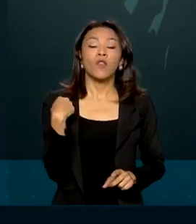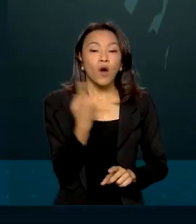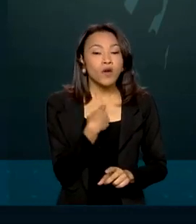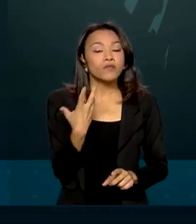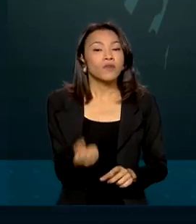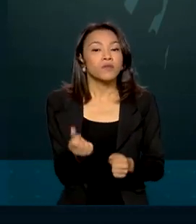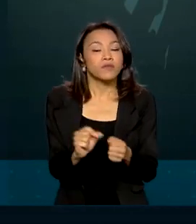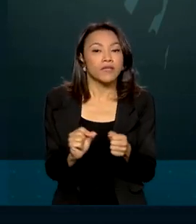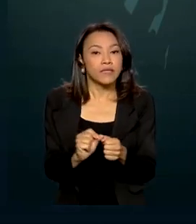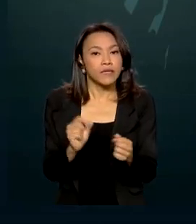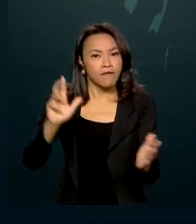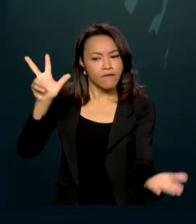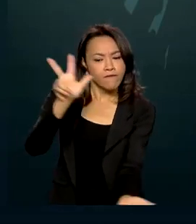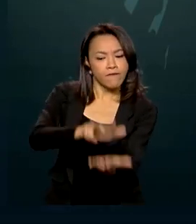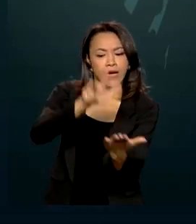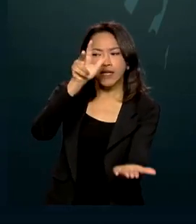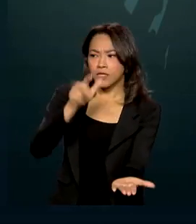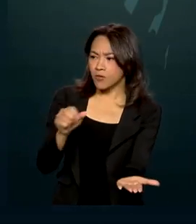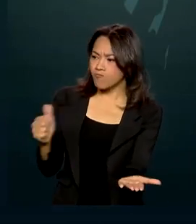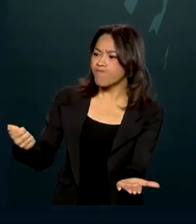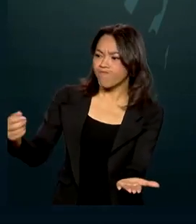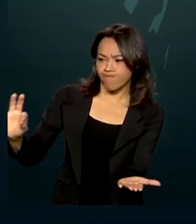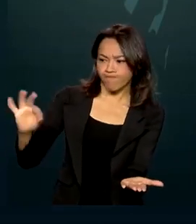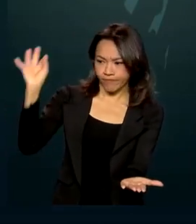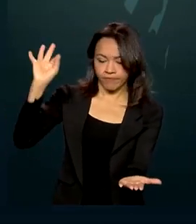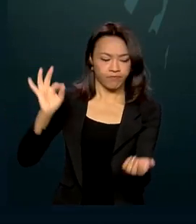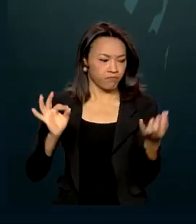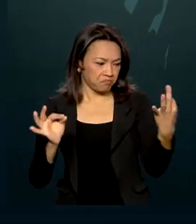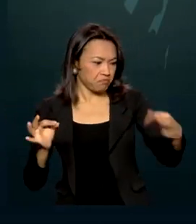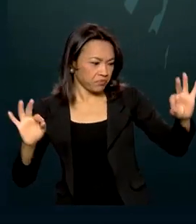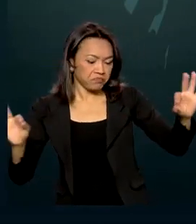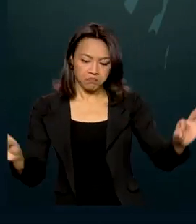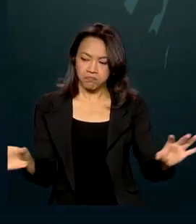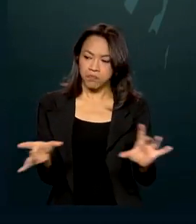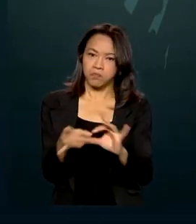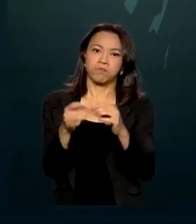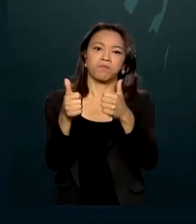procedimento de validação biométrica facial das partes interessadas nessa transação.